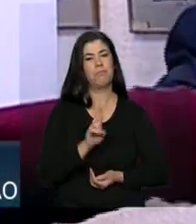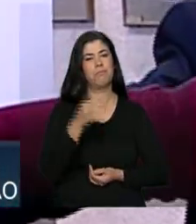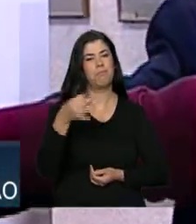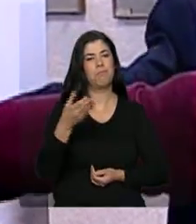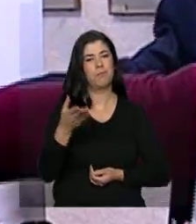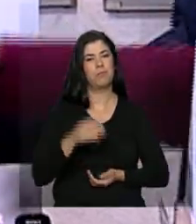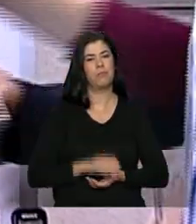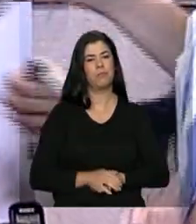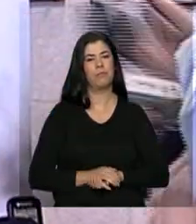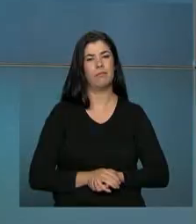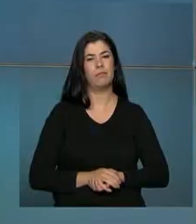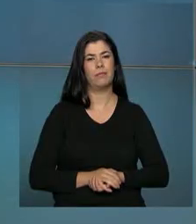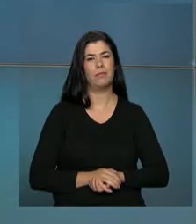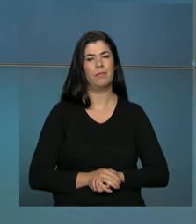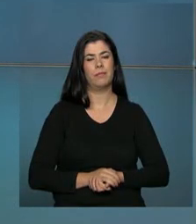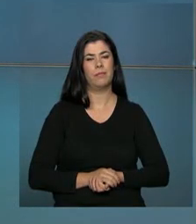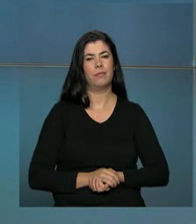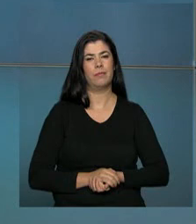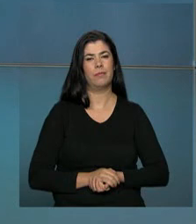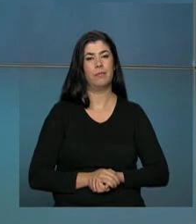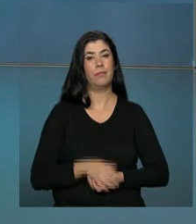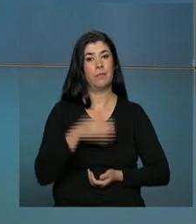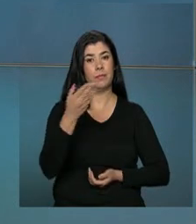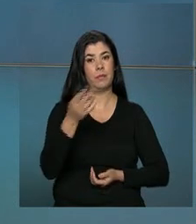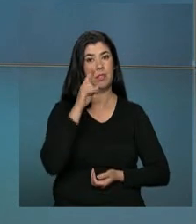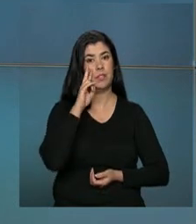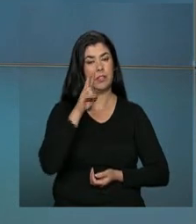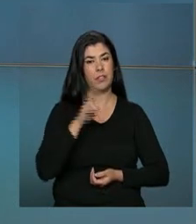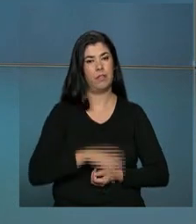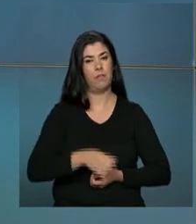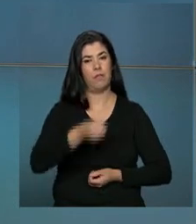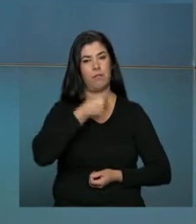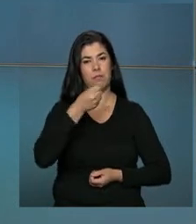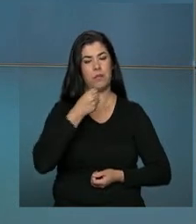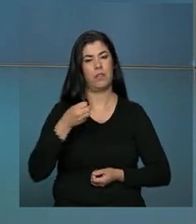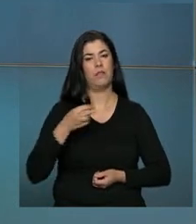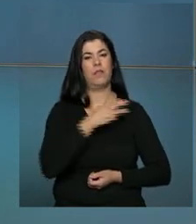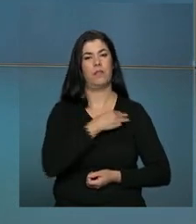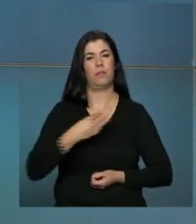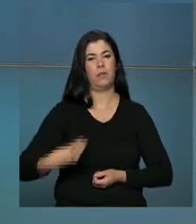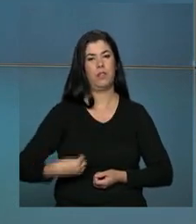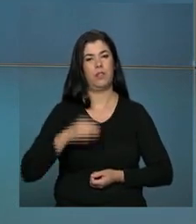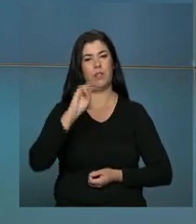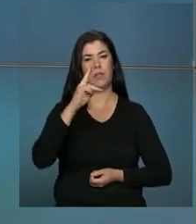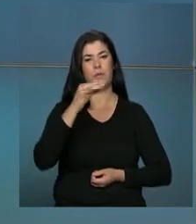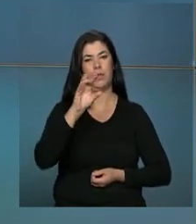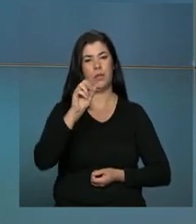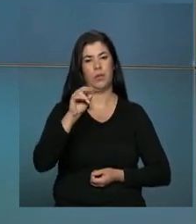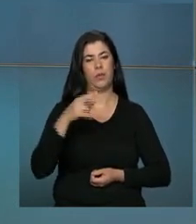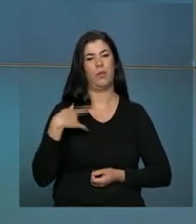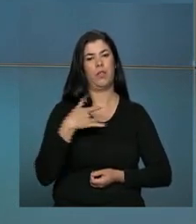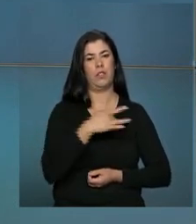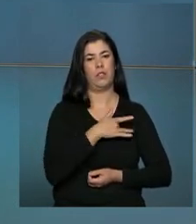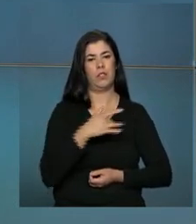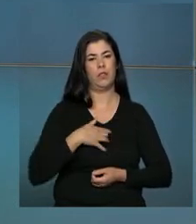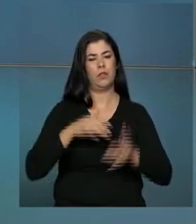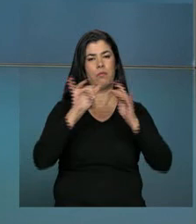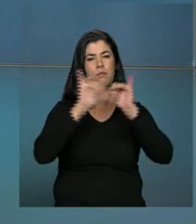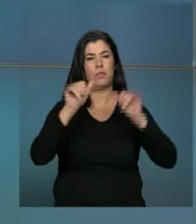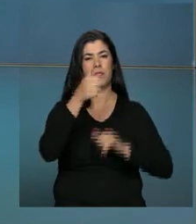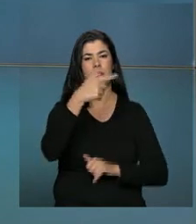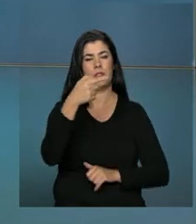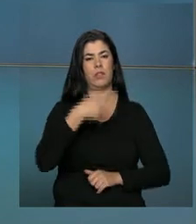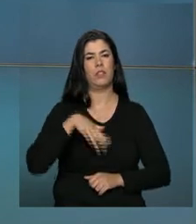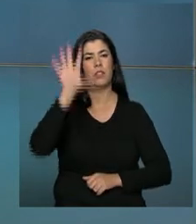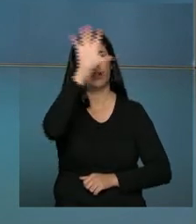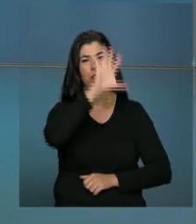É, o macaco Simão vai adorar. Essa foi a entrevista concedida pelo ministro da Saúde, Arthur Chiouro, sobre o lançamento da 17ª